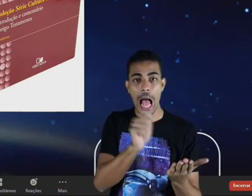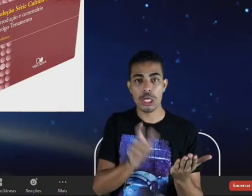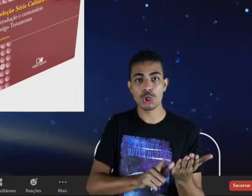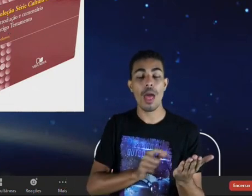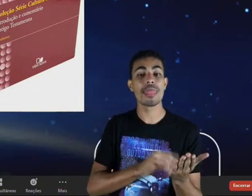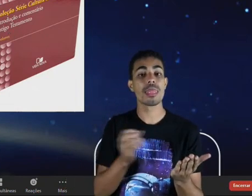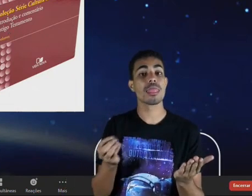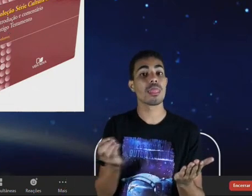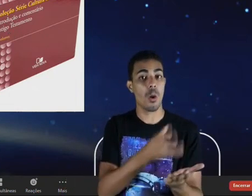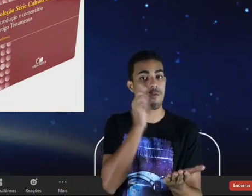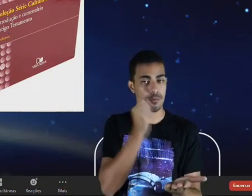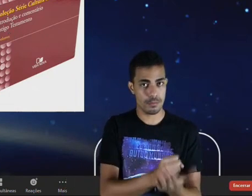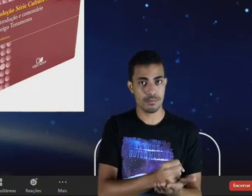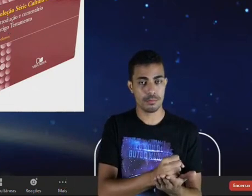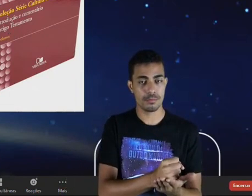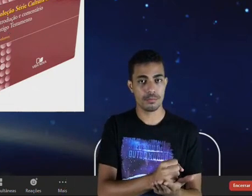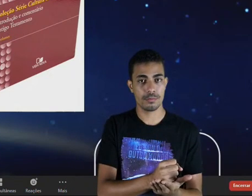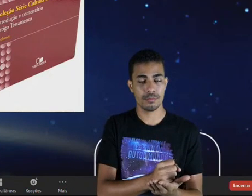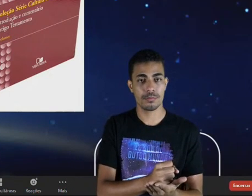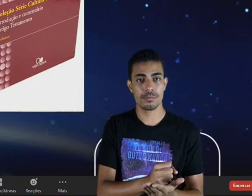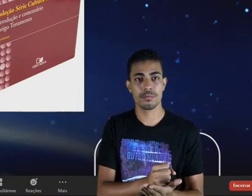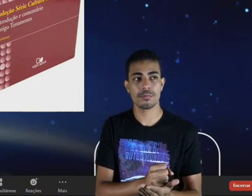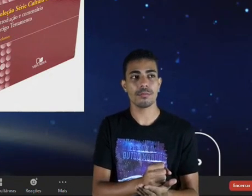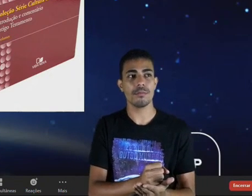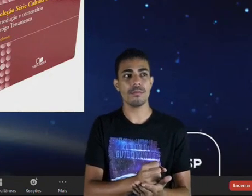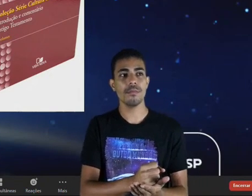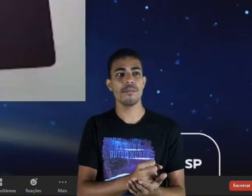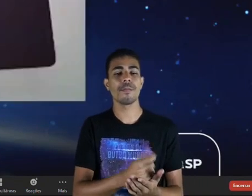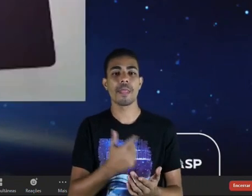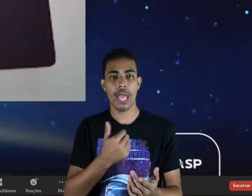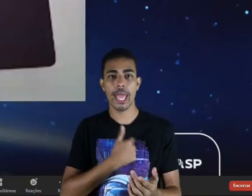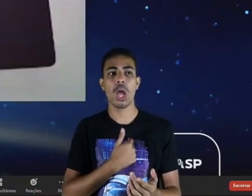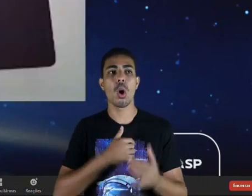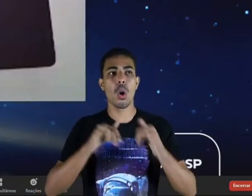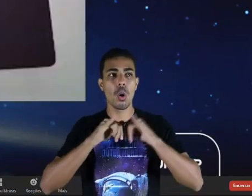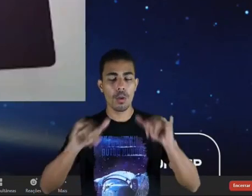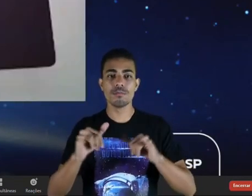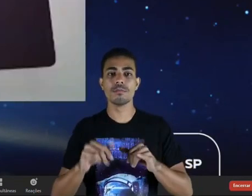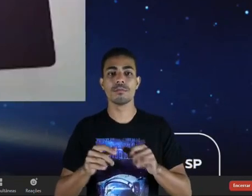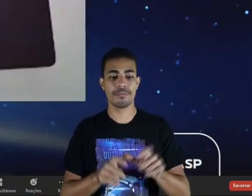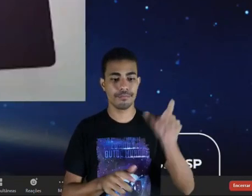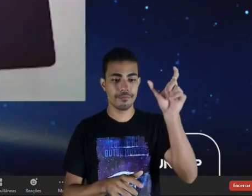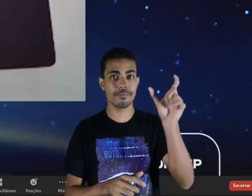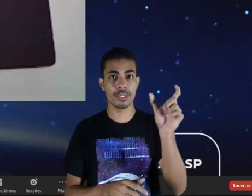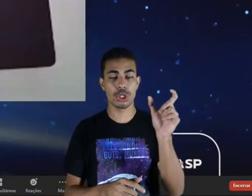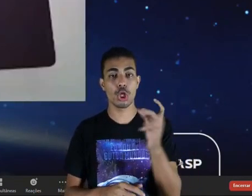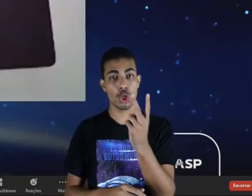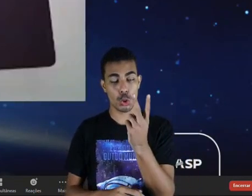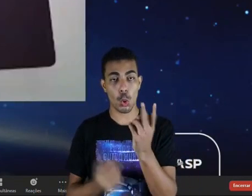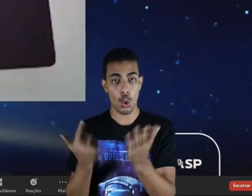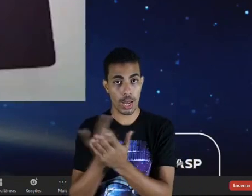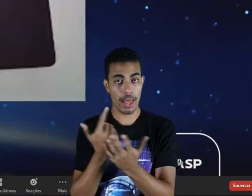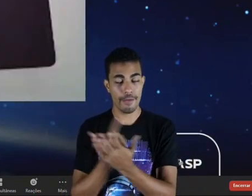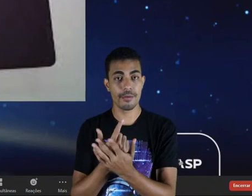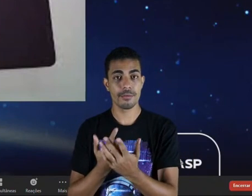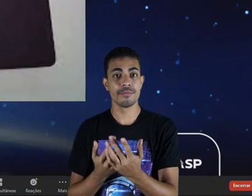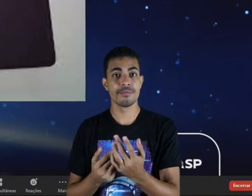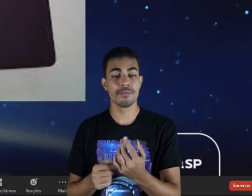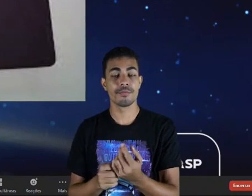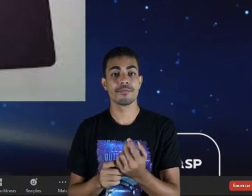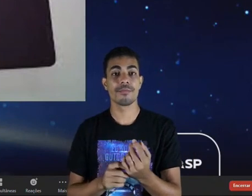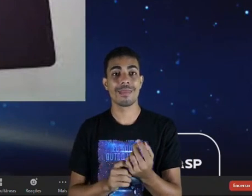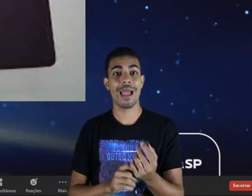Eu recomendo, sem receio, esses dois comentários aqui, que são muito bons. Recomendo também a Bíblia de